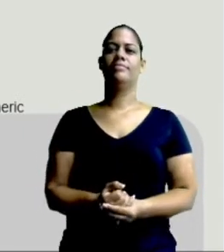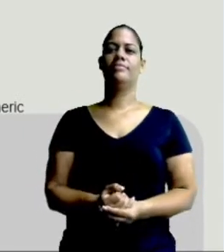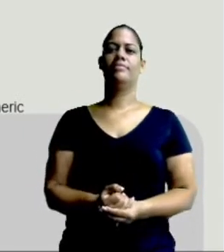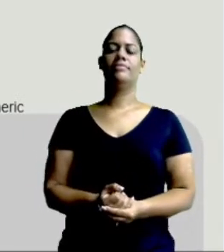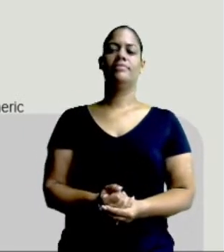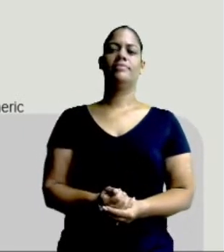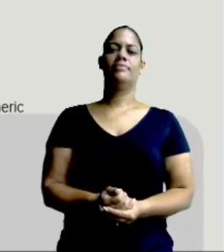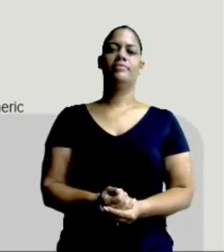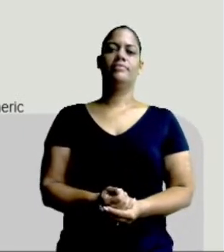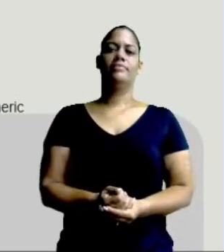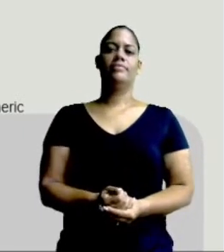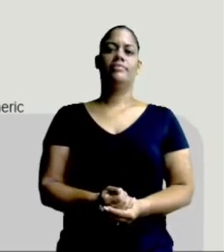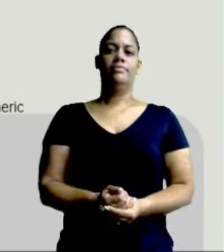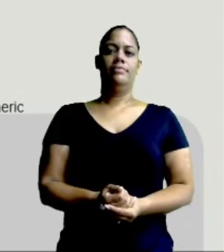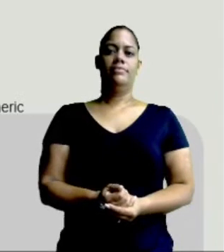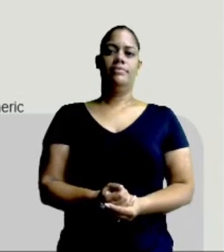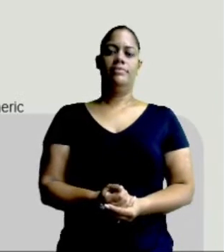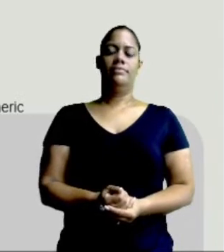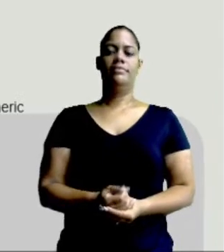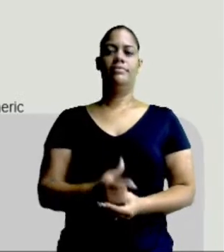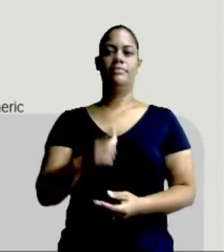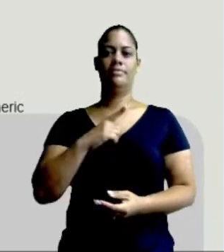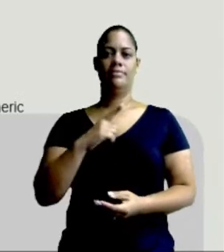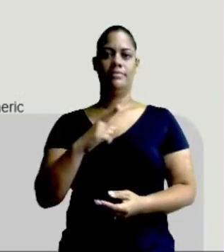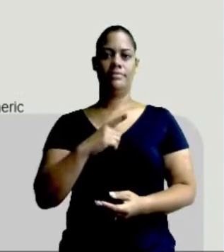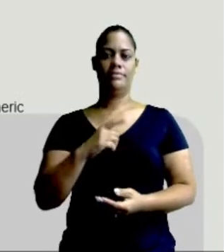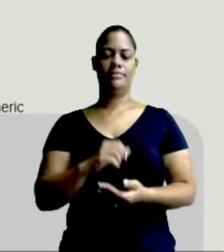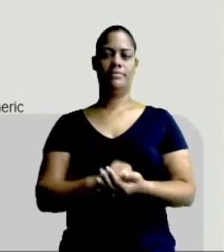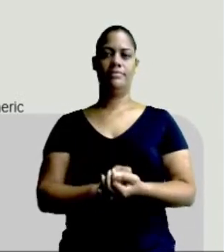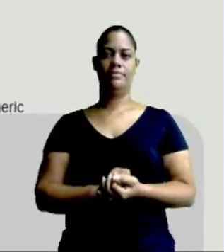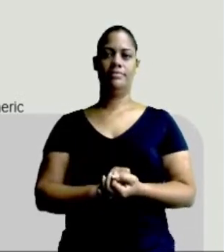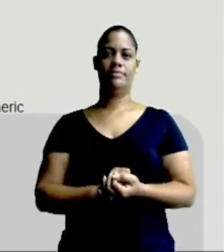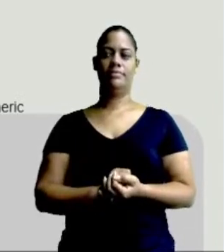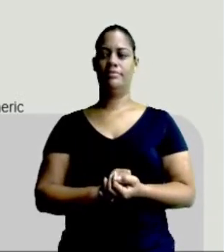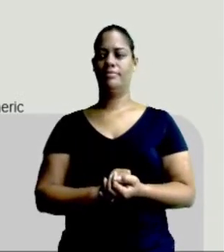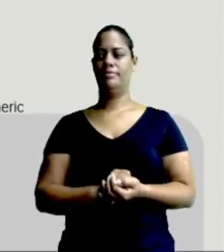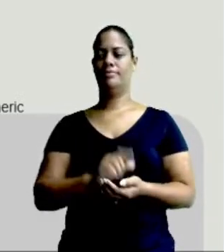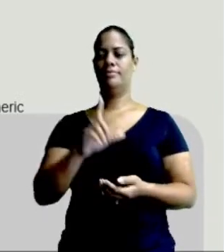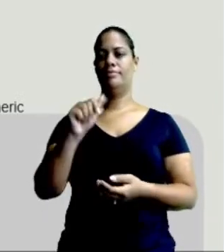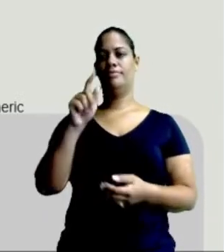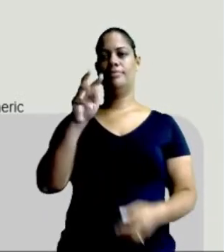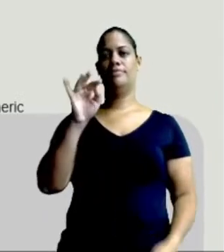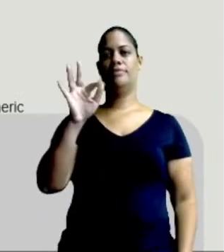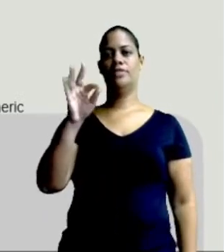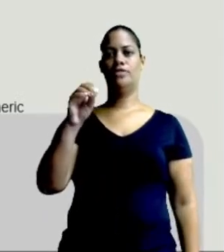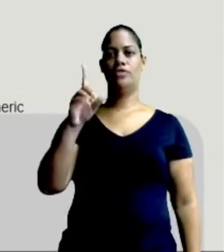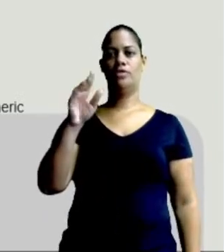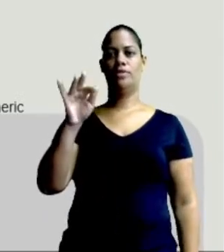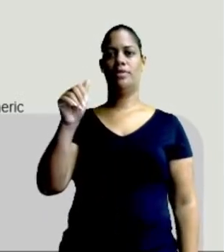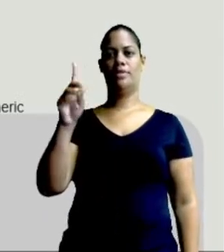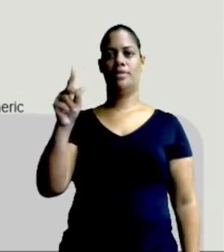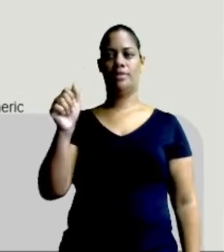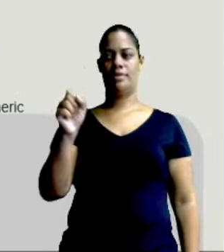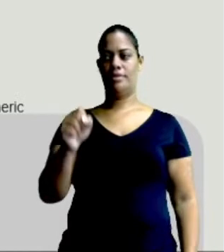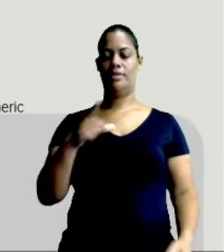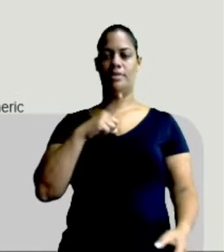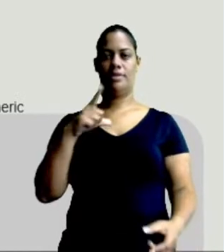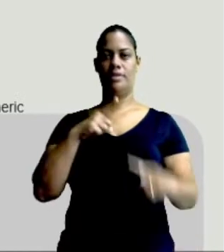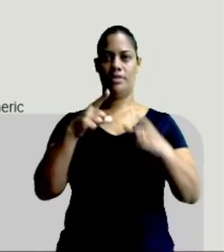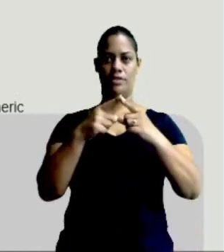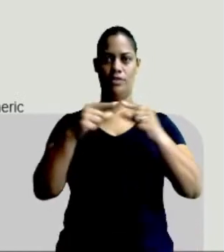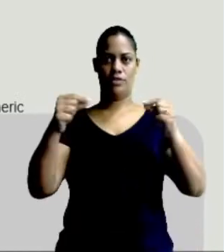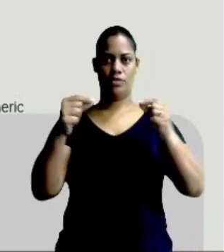da floresta amazônica. Eu vou ter uma vegetação chamada de latifoliada, que são plantas com folhas